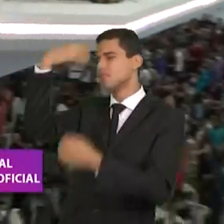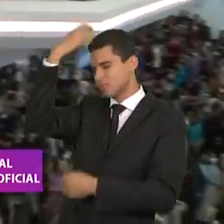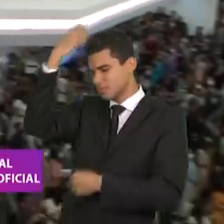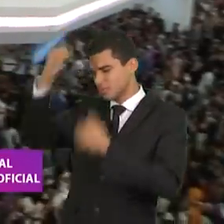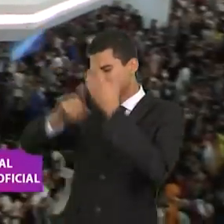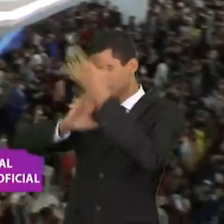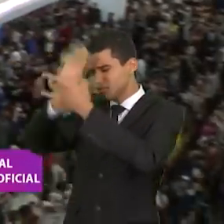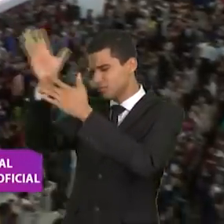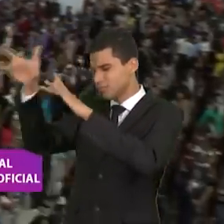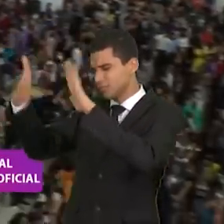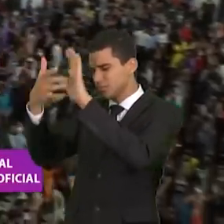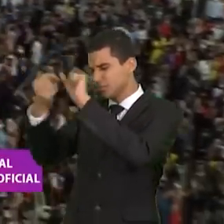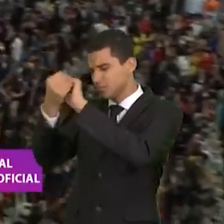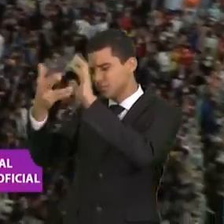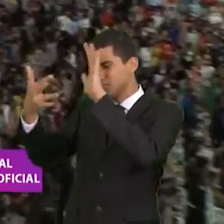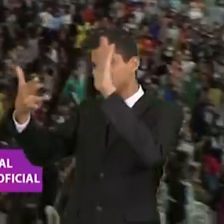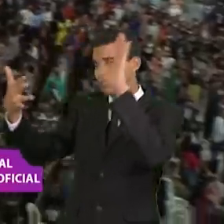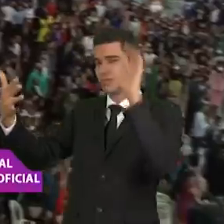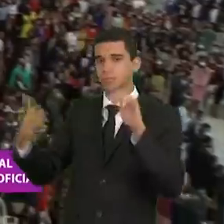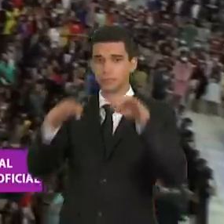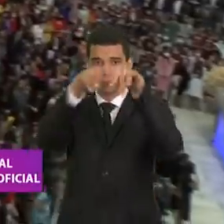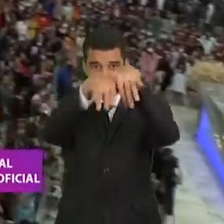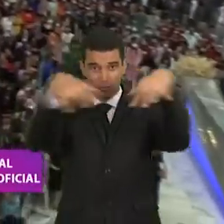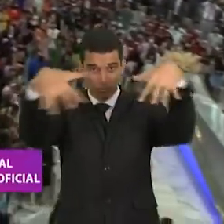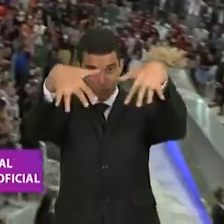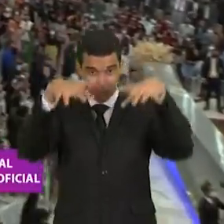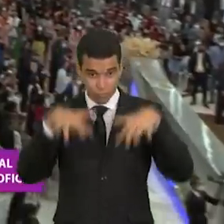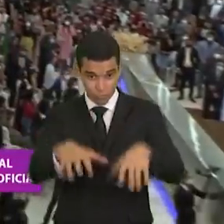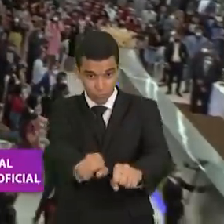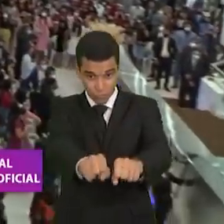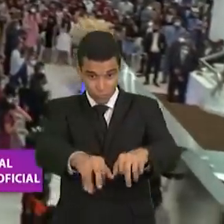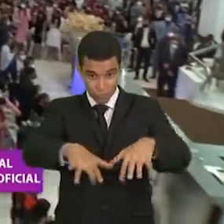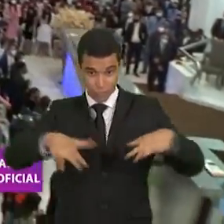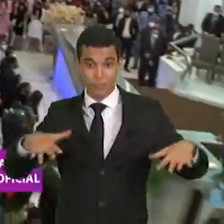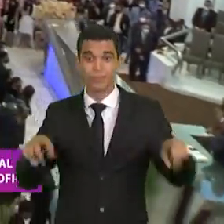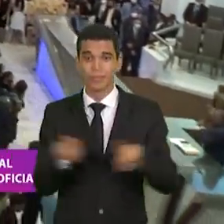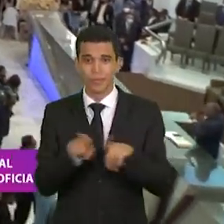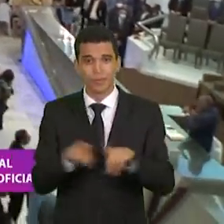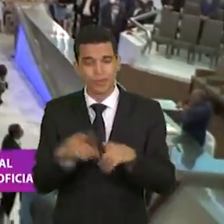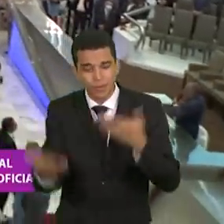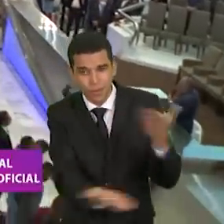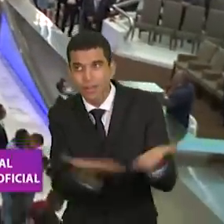Aqui embaixo, exalte ao Senhor.